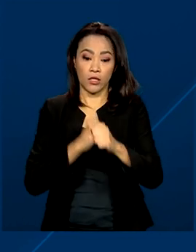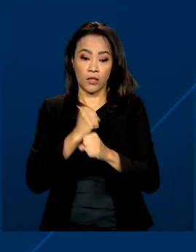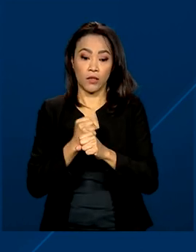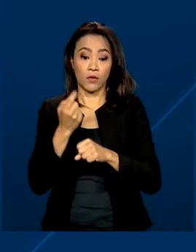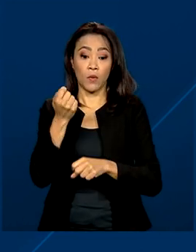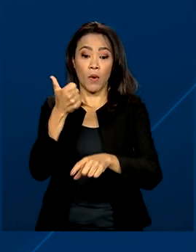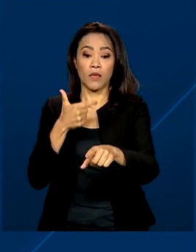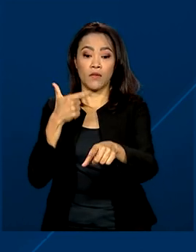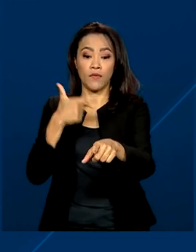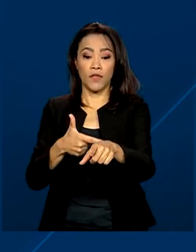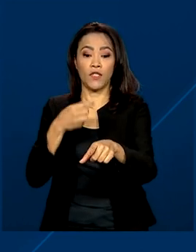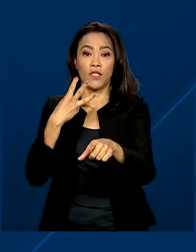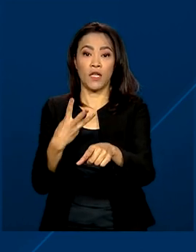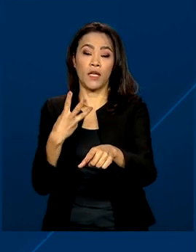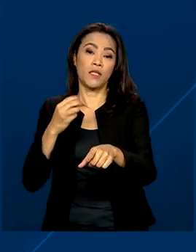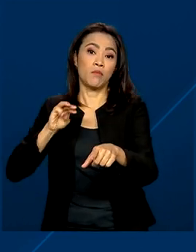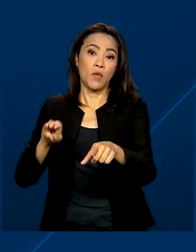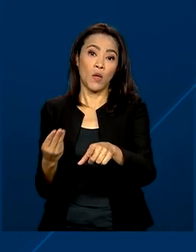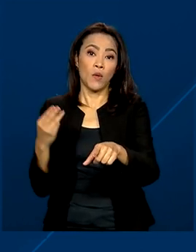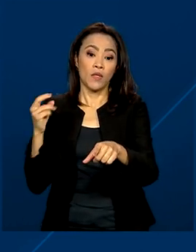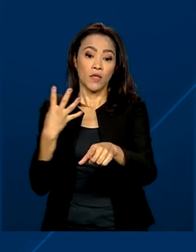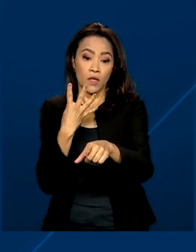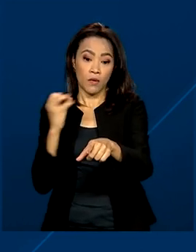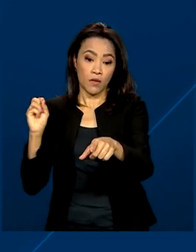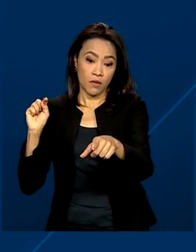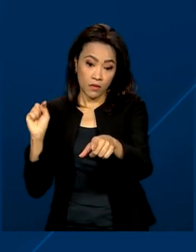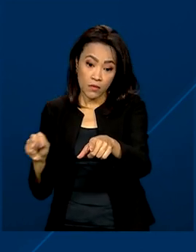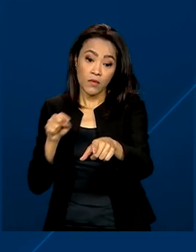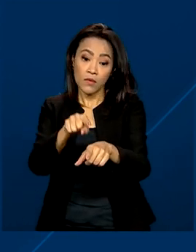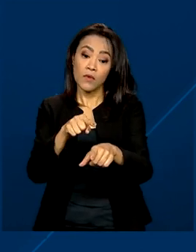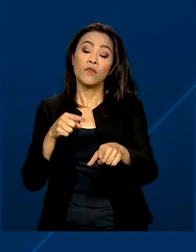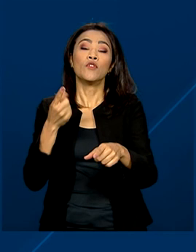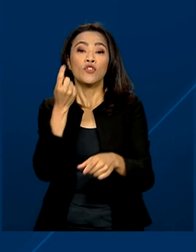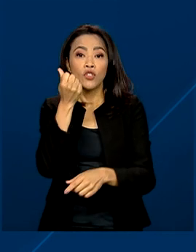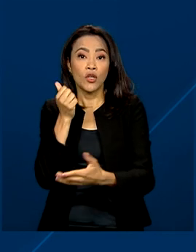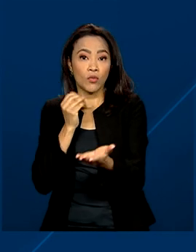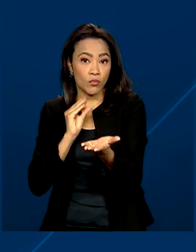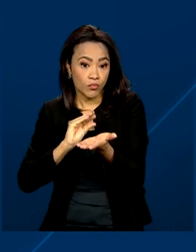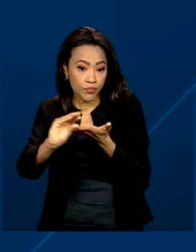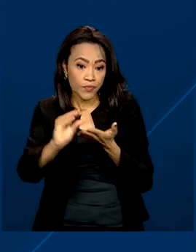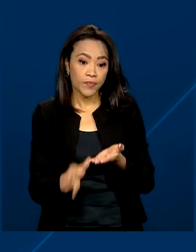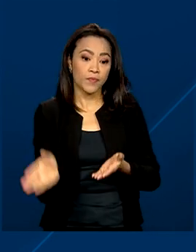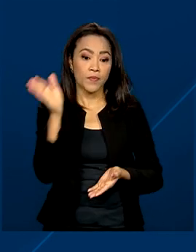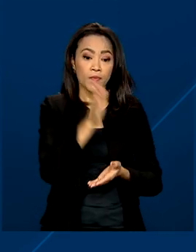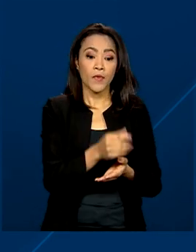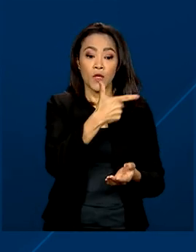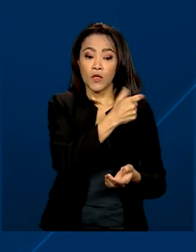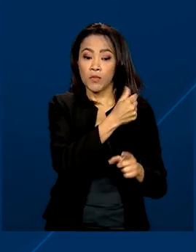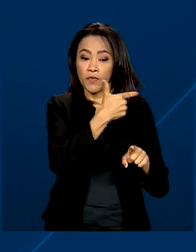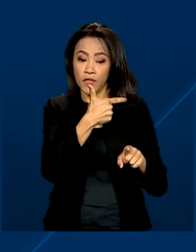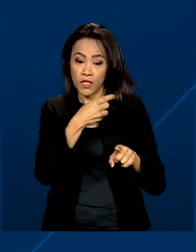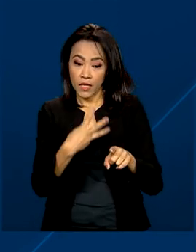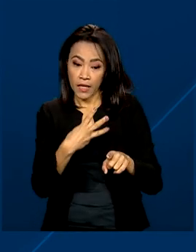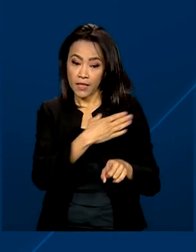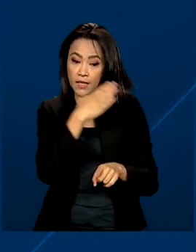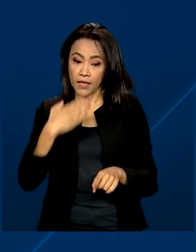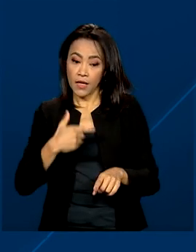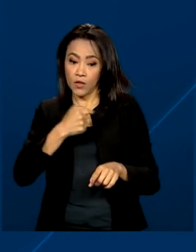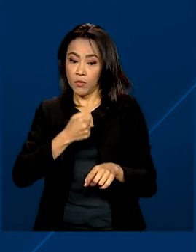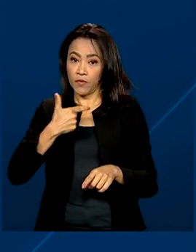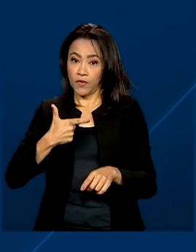23 milhões e meio de reais em investimentos para 2023 e 2024